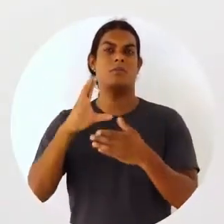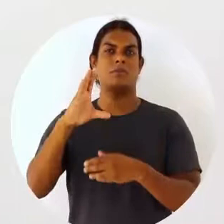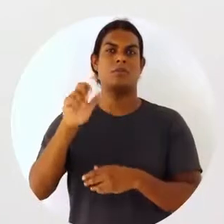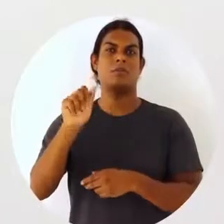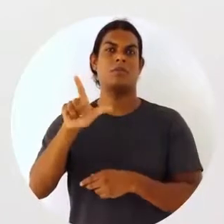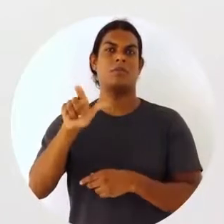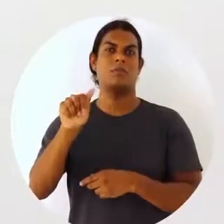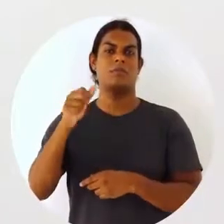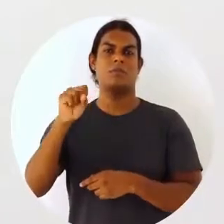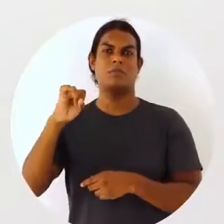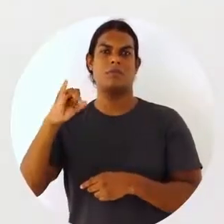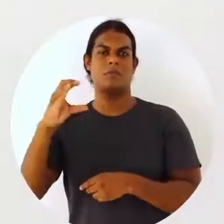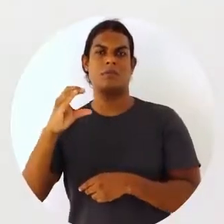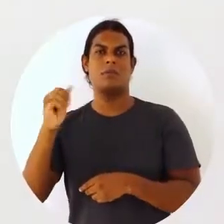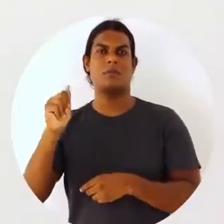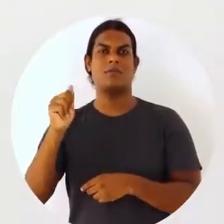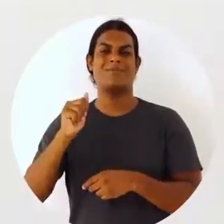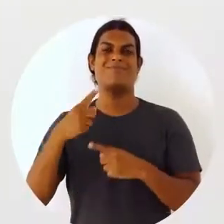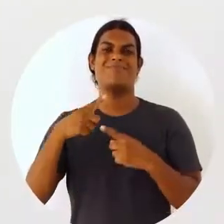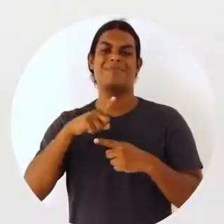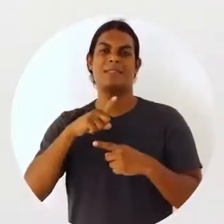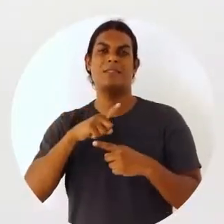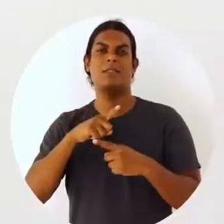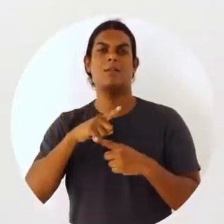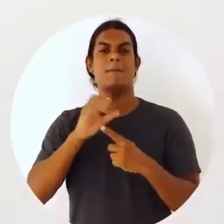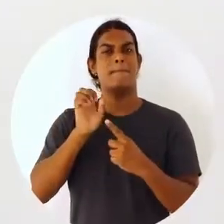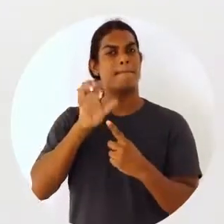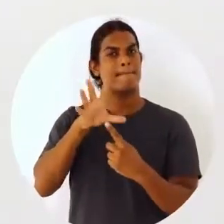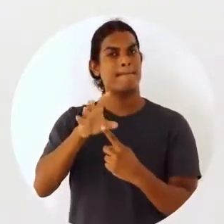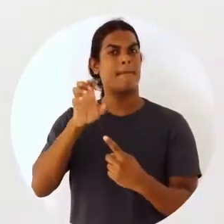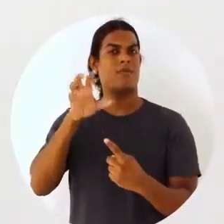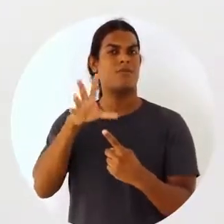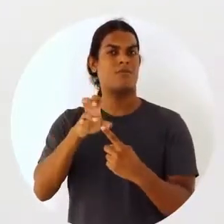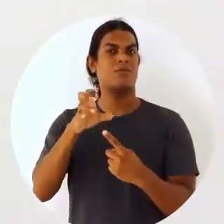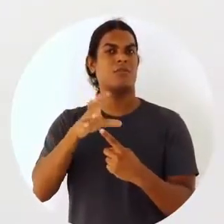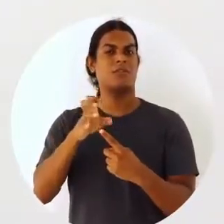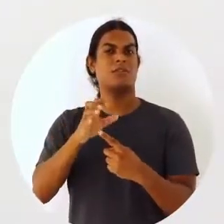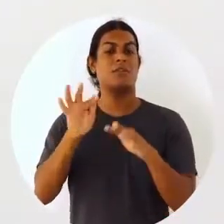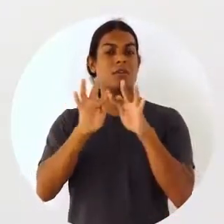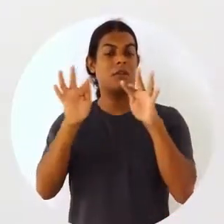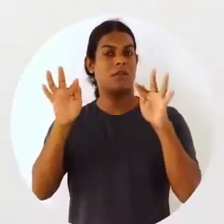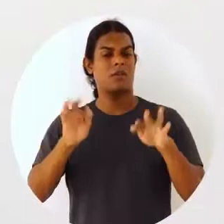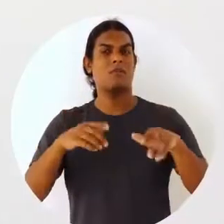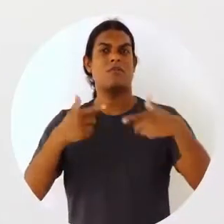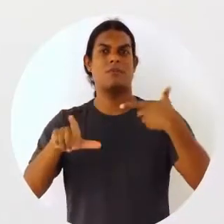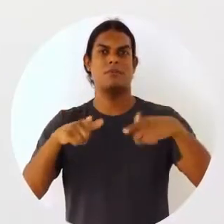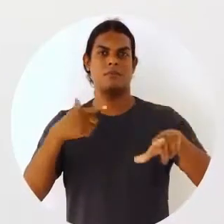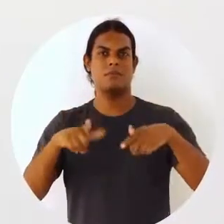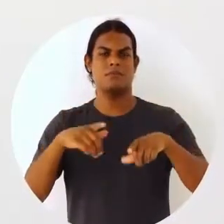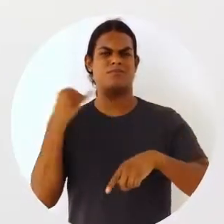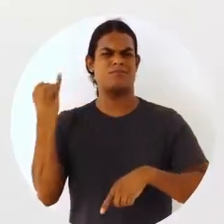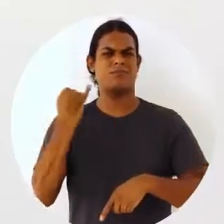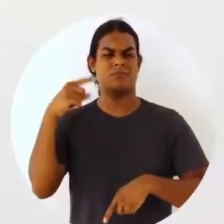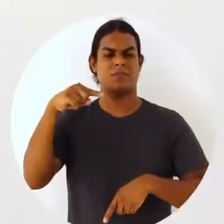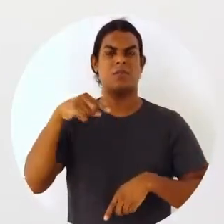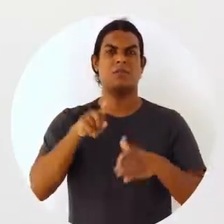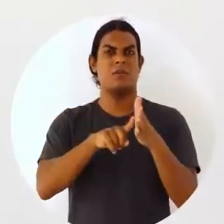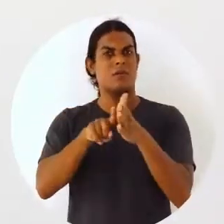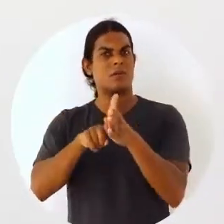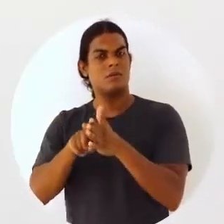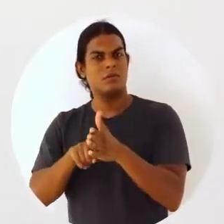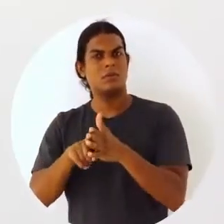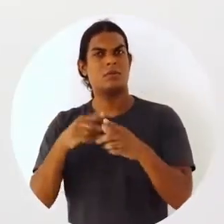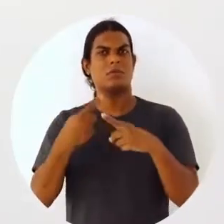e aspectos físicos que influenciam na produtividade do funcionário. Então, o interessante dessa pesquisa, desse estudo, foi